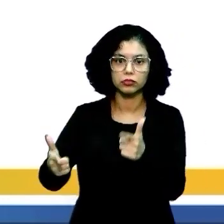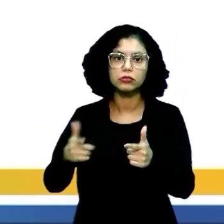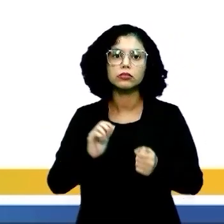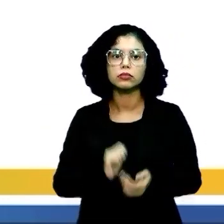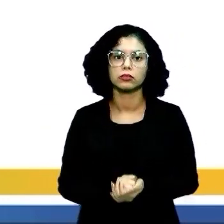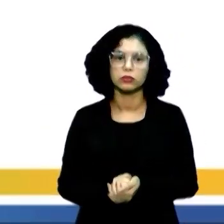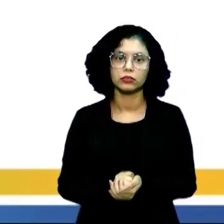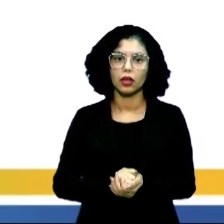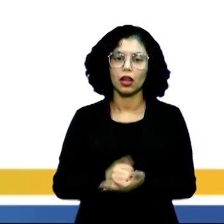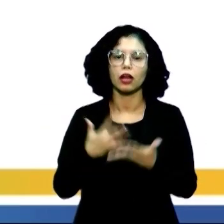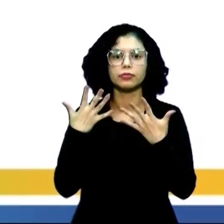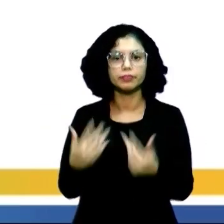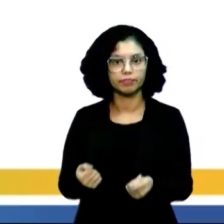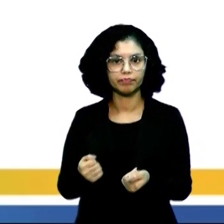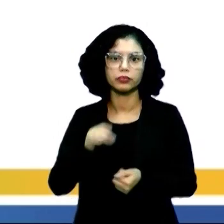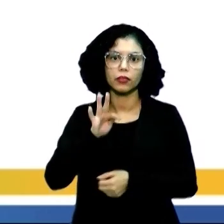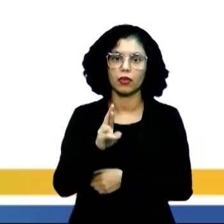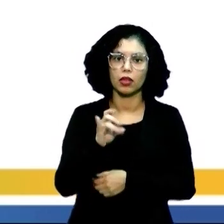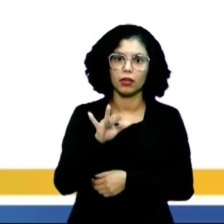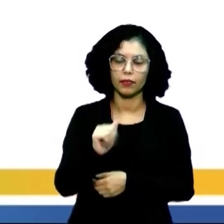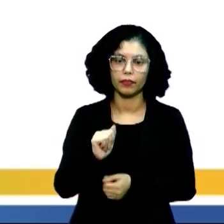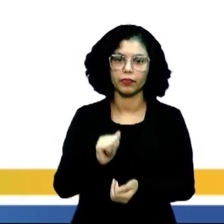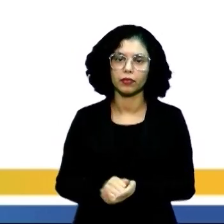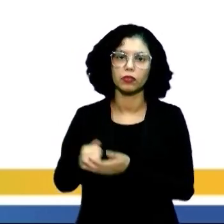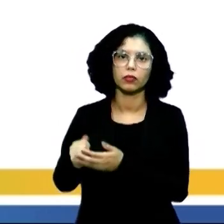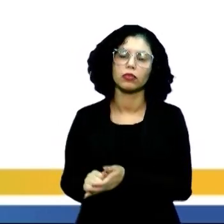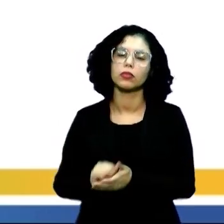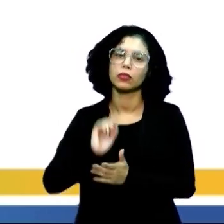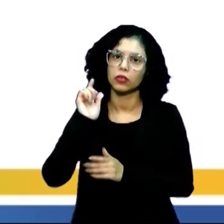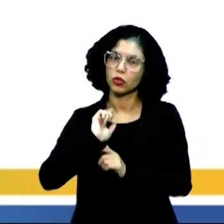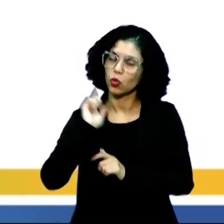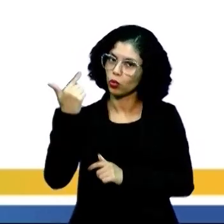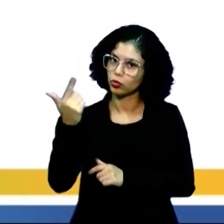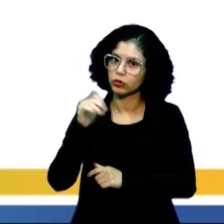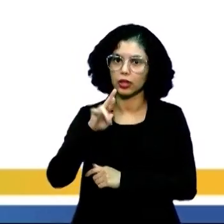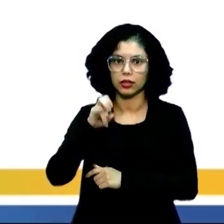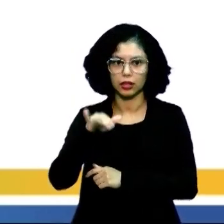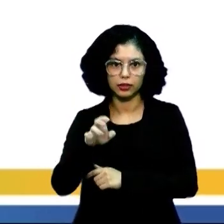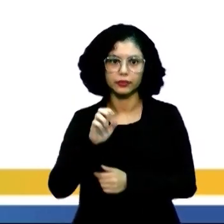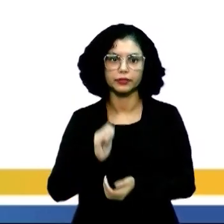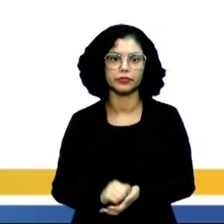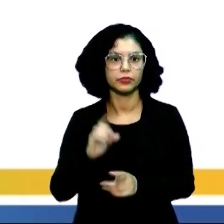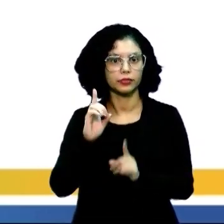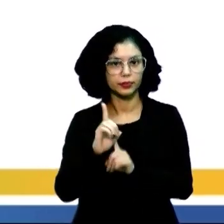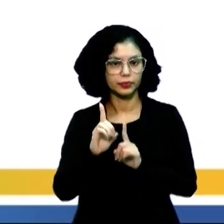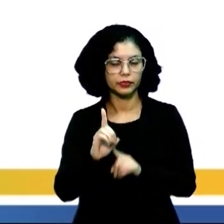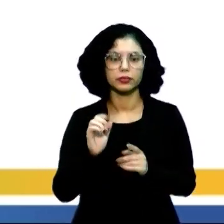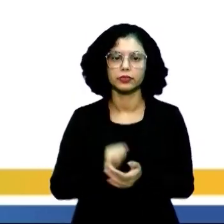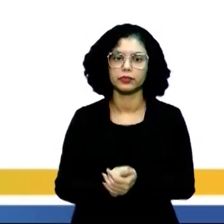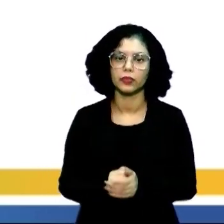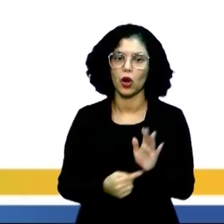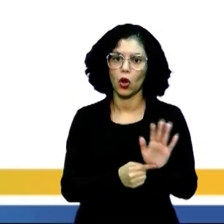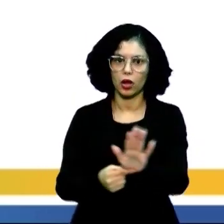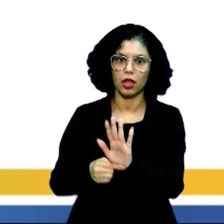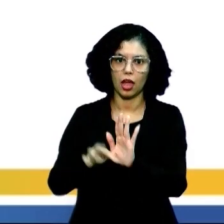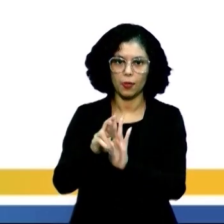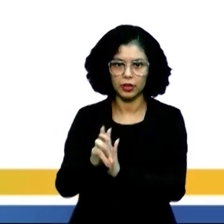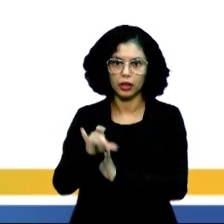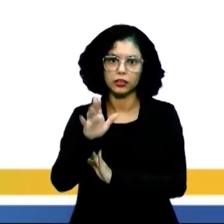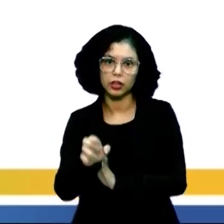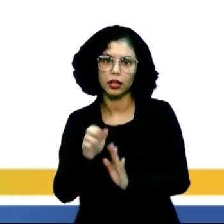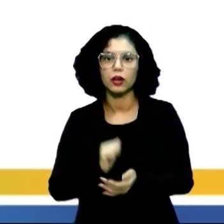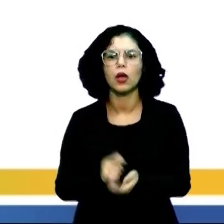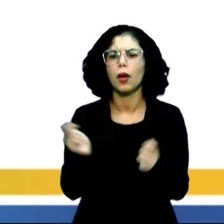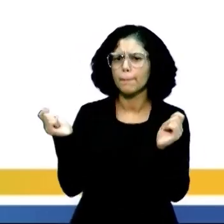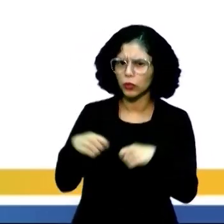terror, autorizam coalizões bilaterais de ataque. Ou letra D, se revela